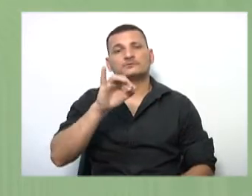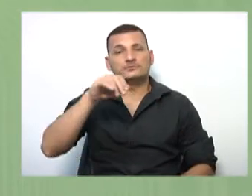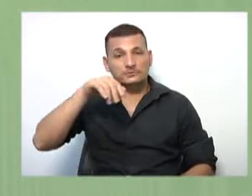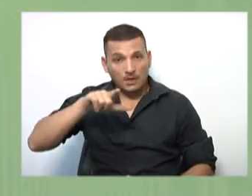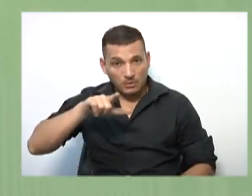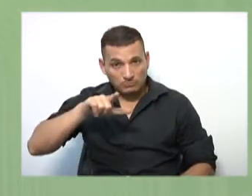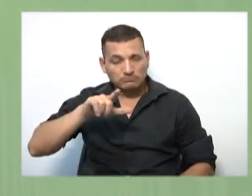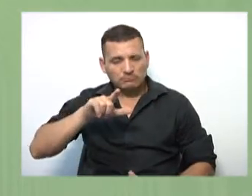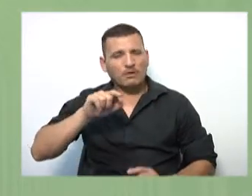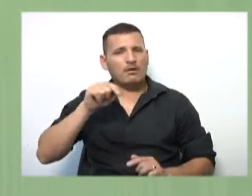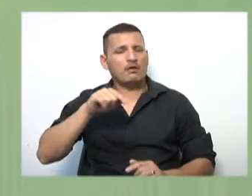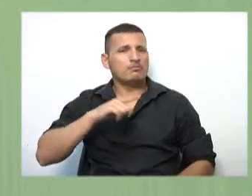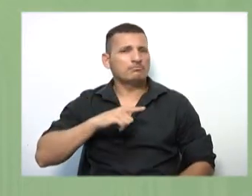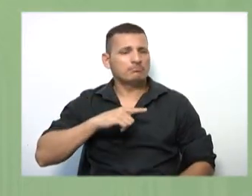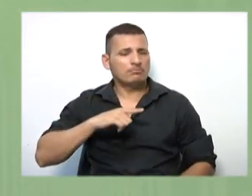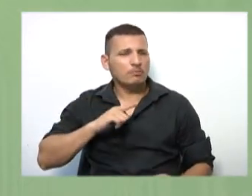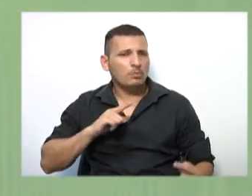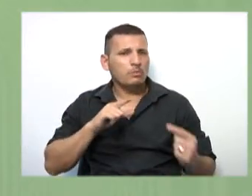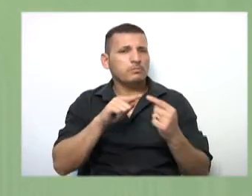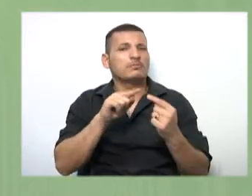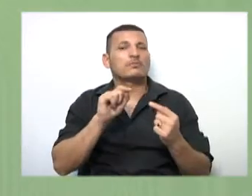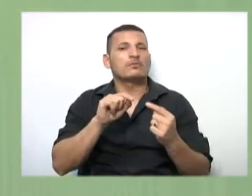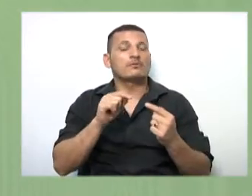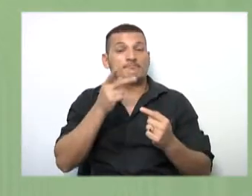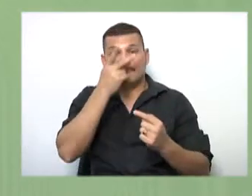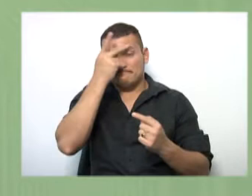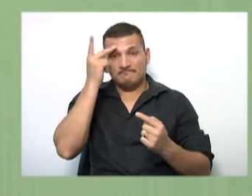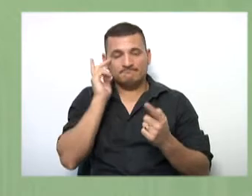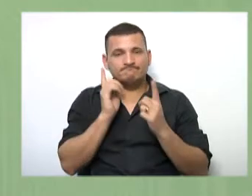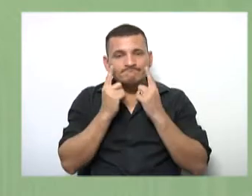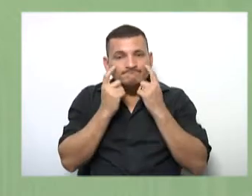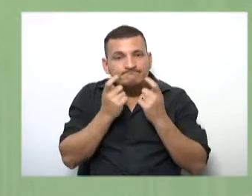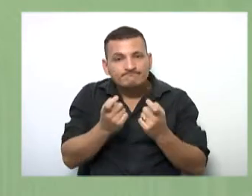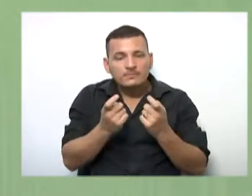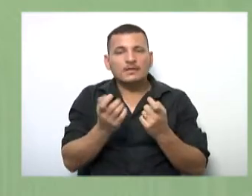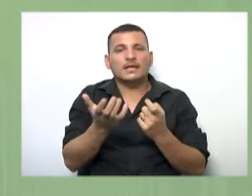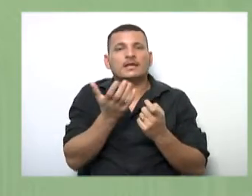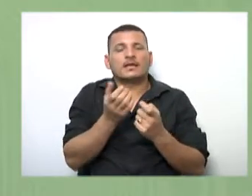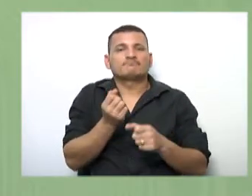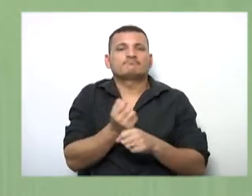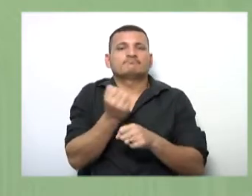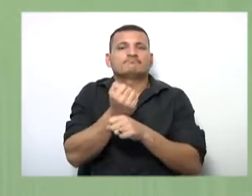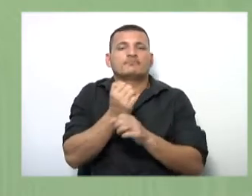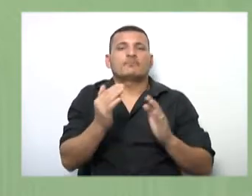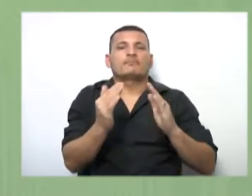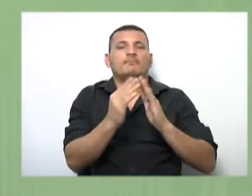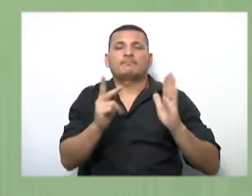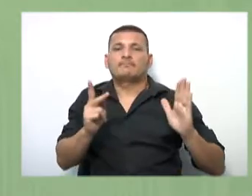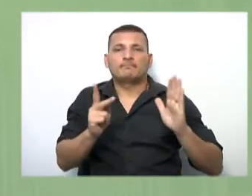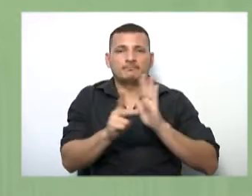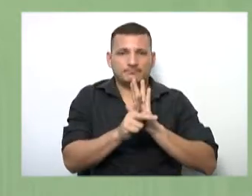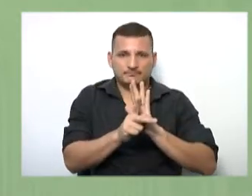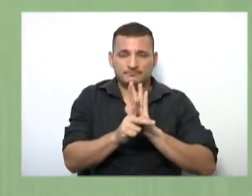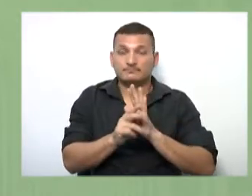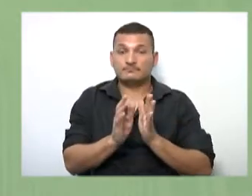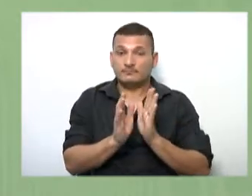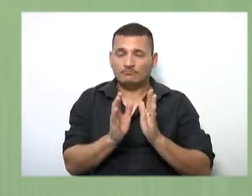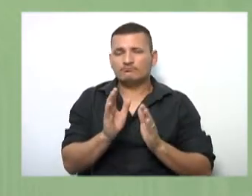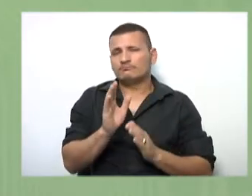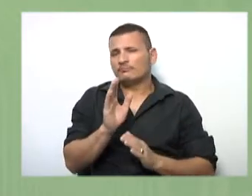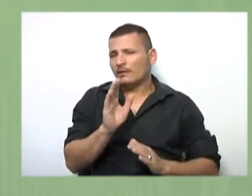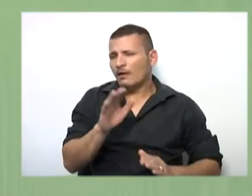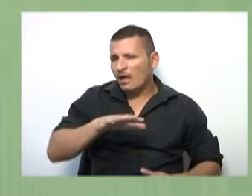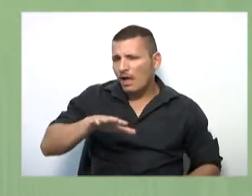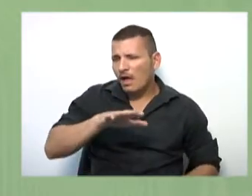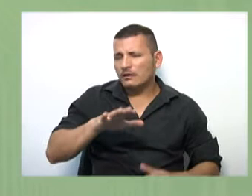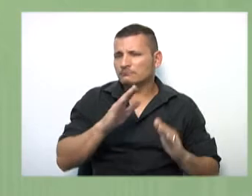intenção. E essa intenção está ligada à construção da casa própria. Então, o ramo habitacional a gente vai observar quando um grupo de pessoas